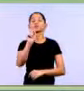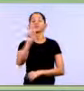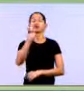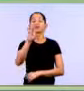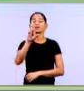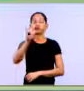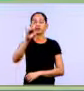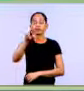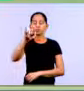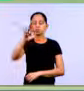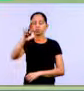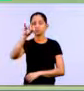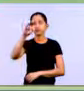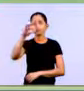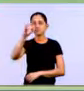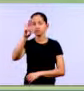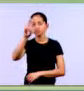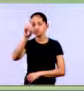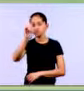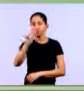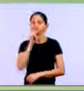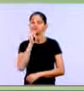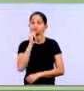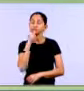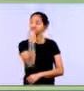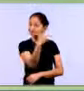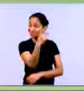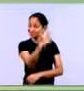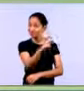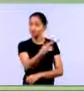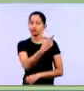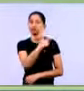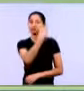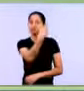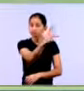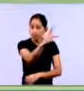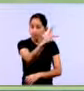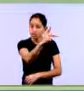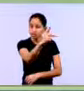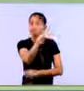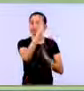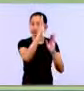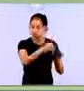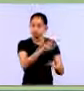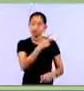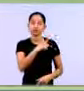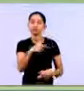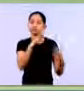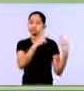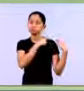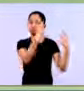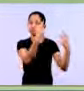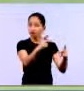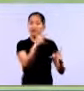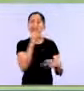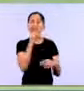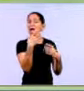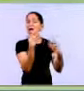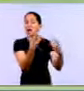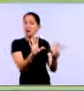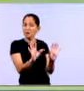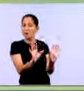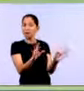irrenunciabilidade, que o ente que recebeu aquela competência para instituir tributos não pode dizer que não quer, não pode abrir